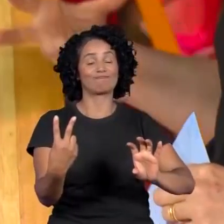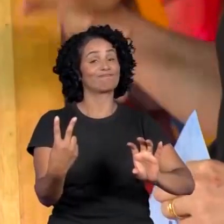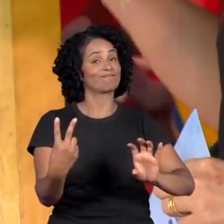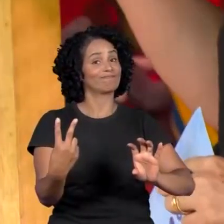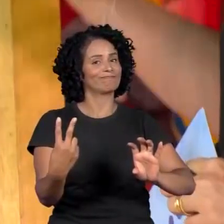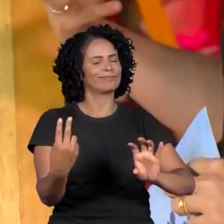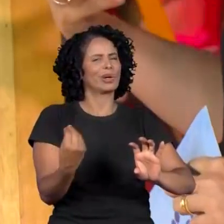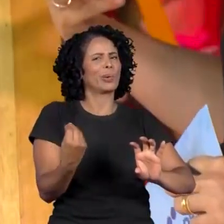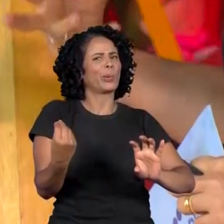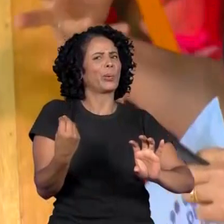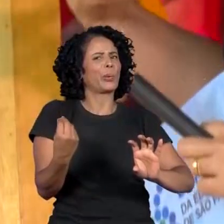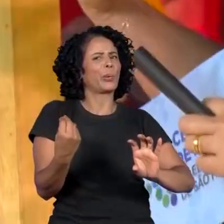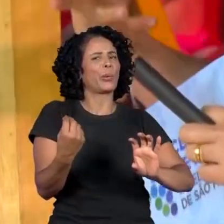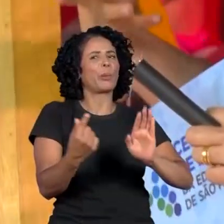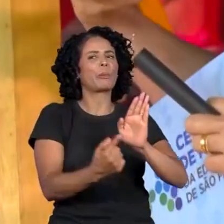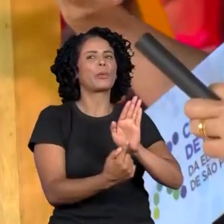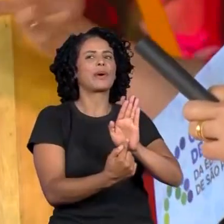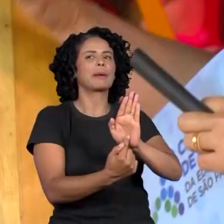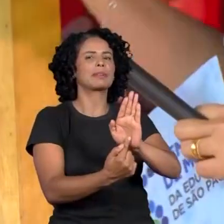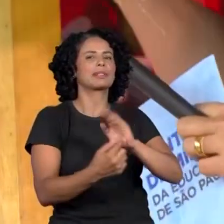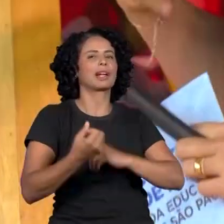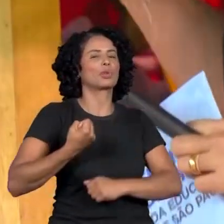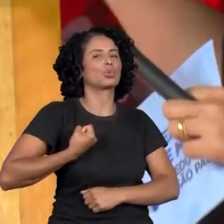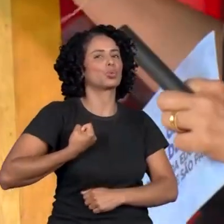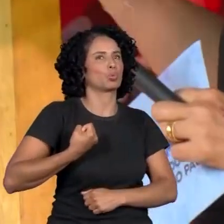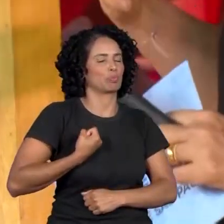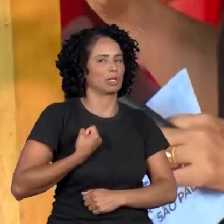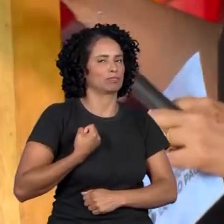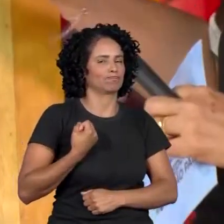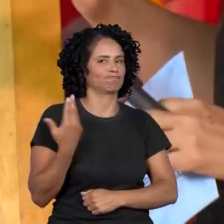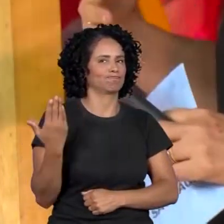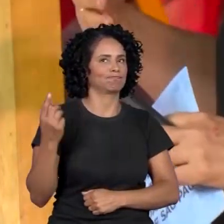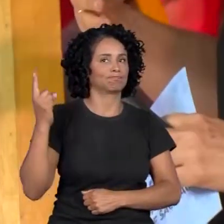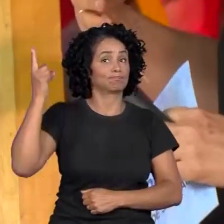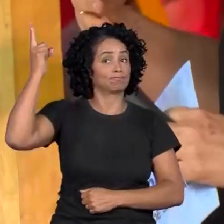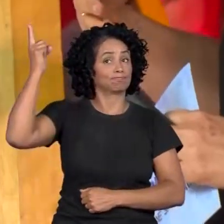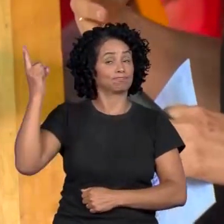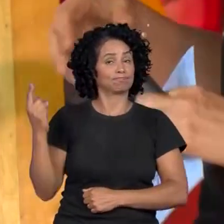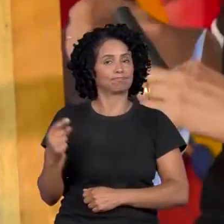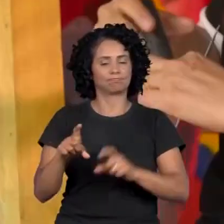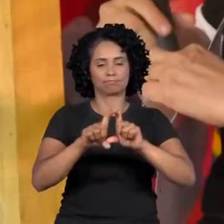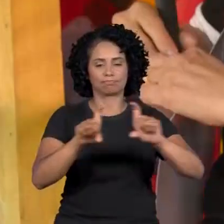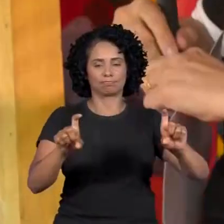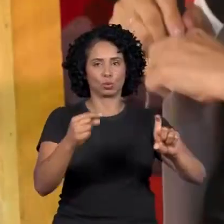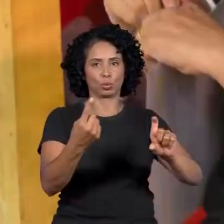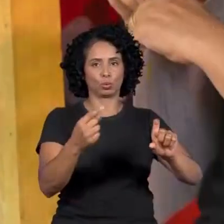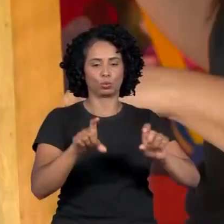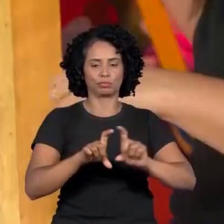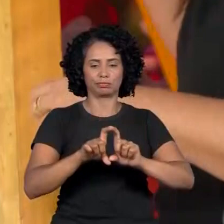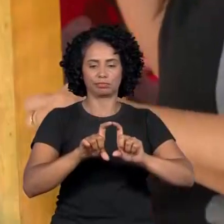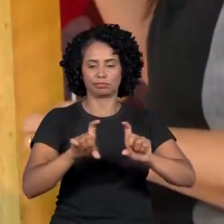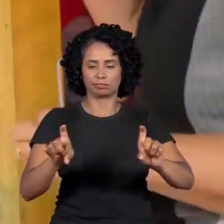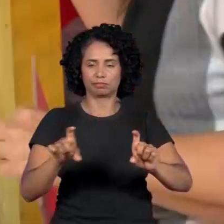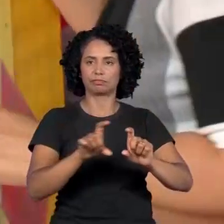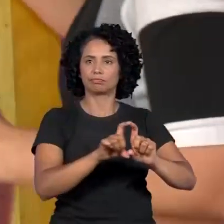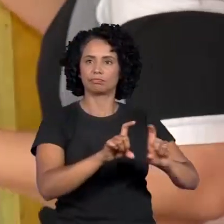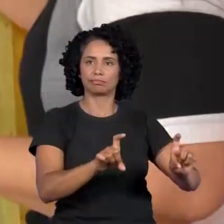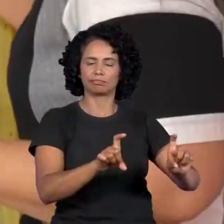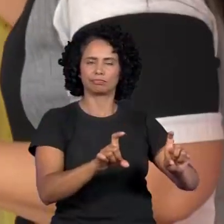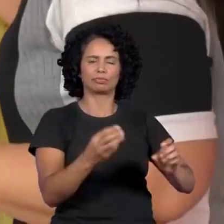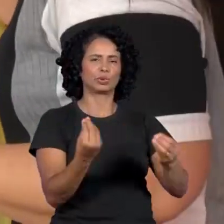eu posso representar numericamente essas duas partes? Então, eu posso representar